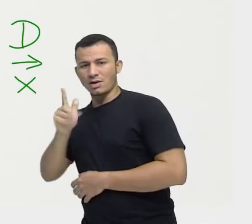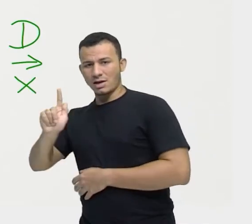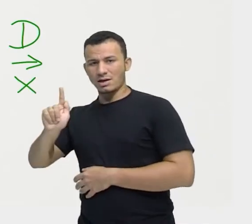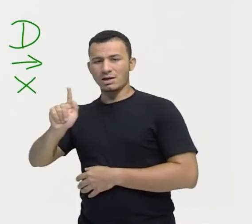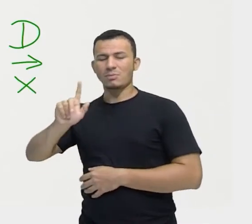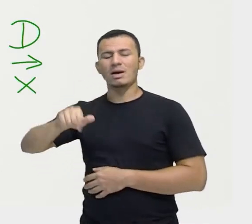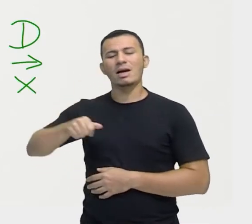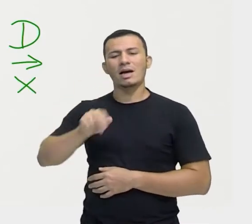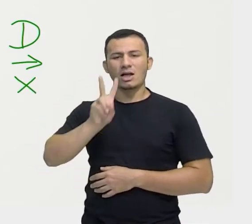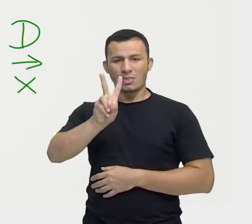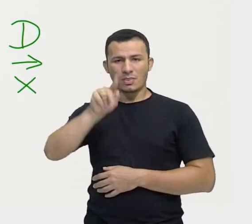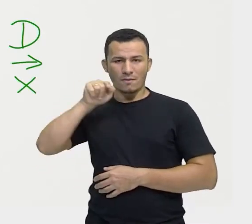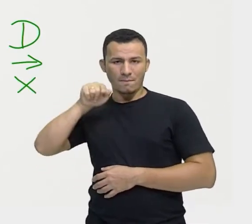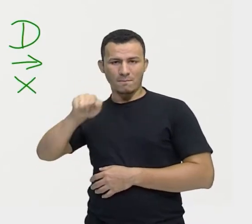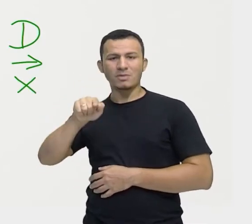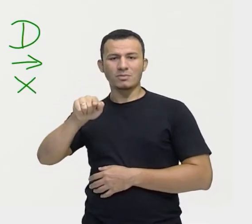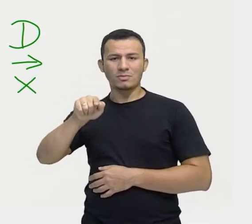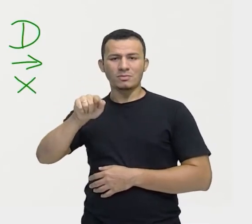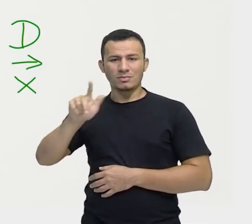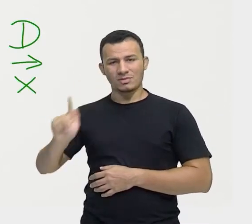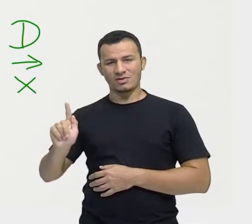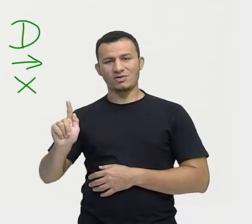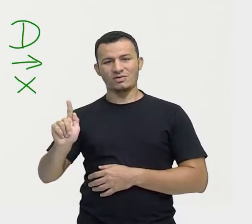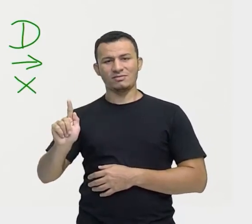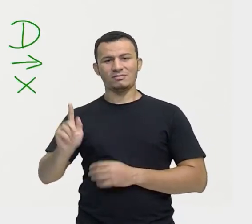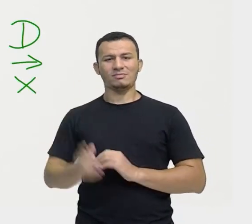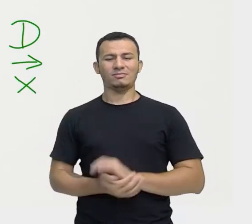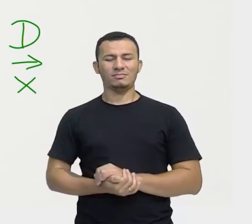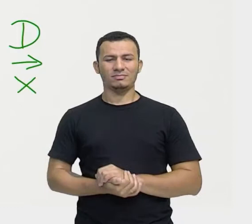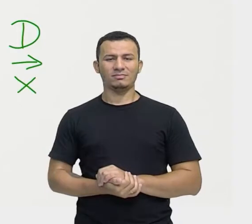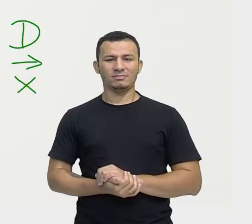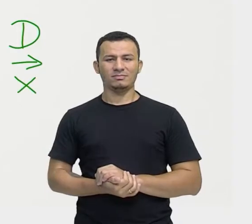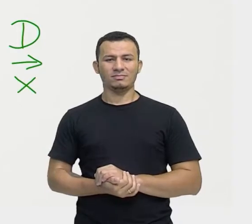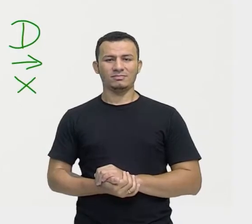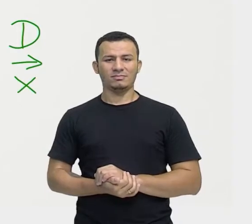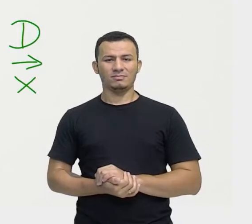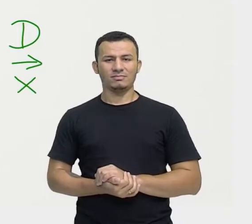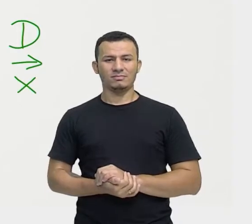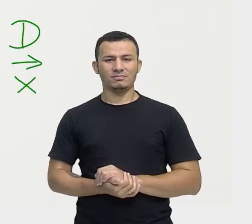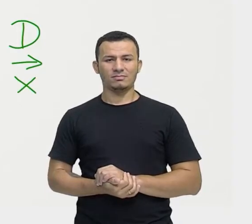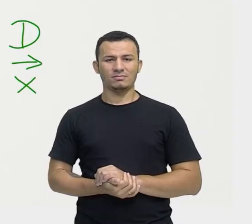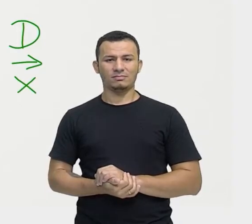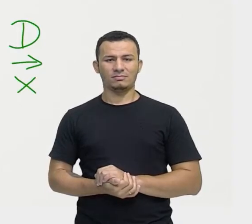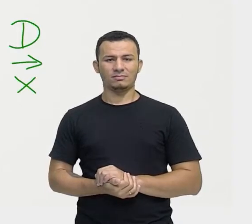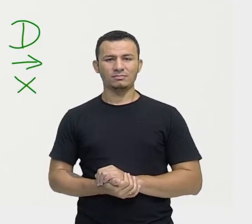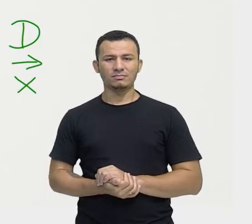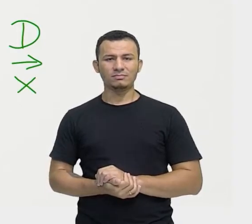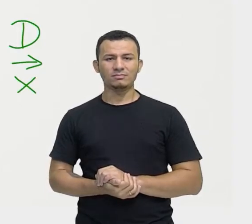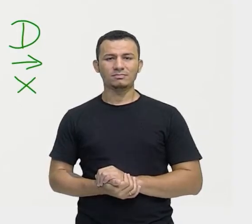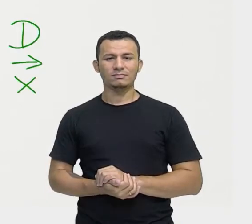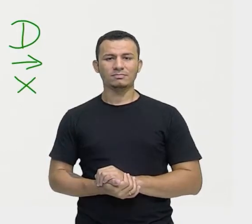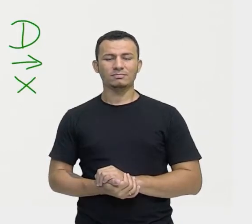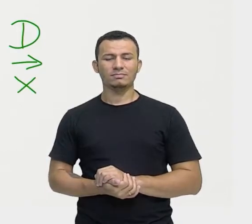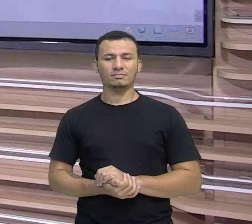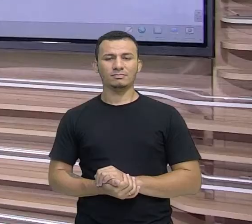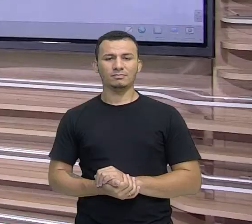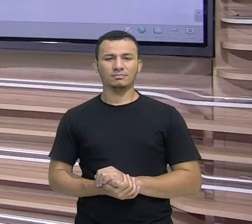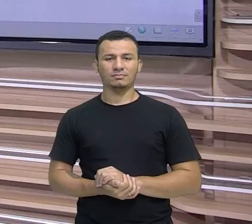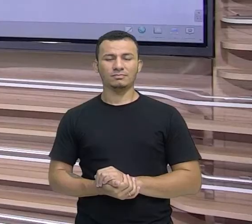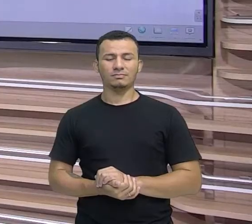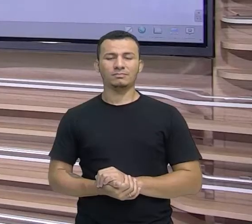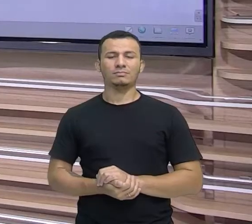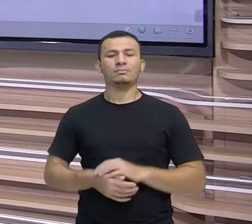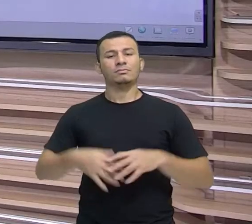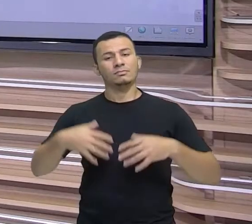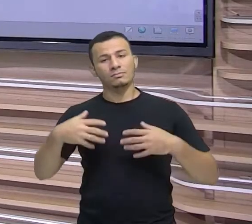a 2.000 gramas. Muito bem. Aqui comigo.